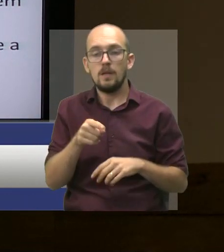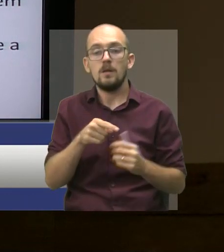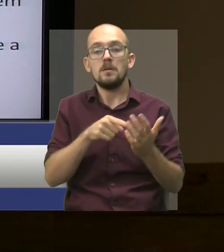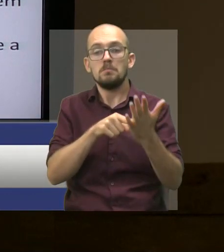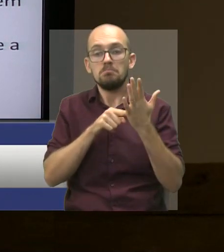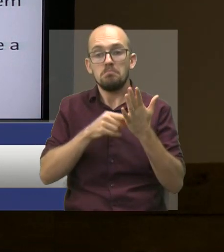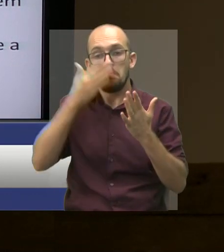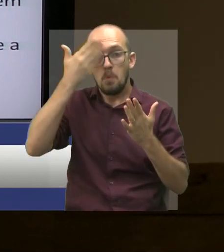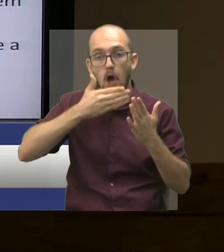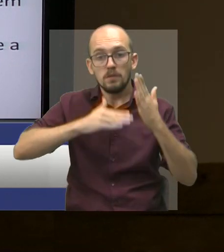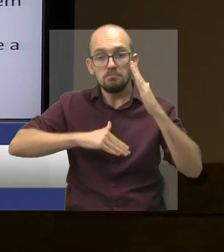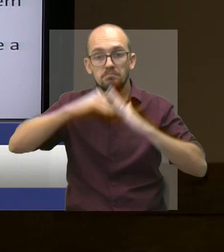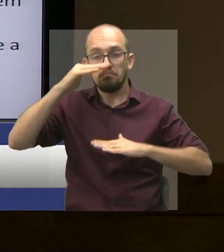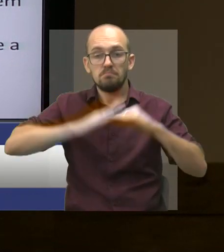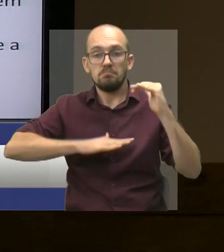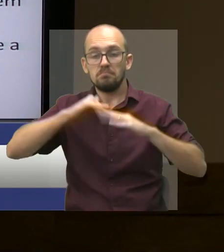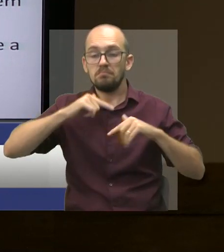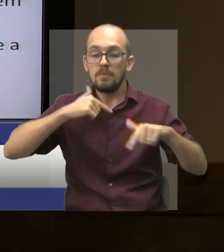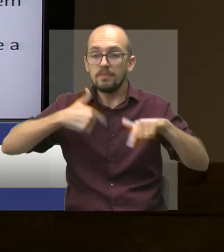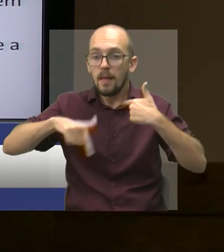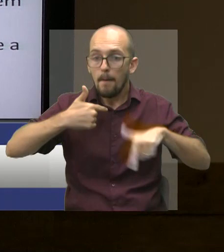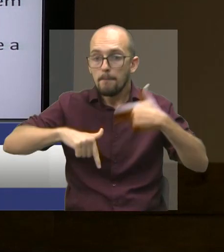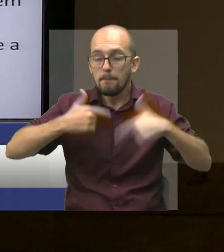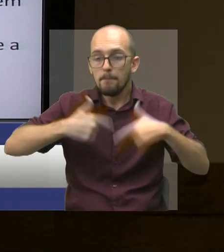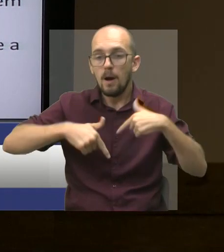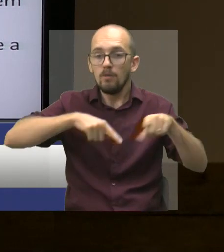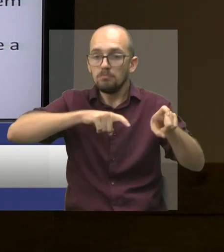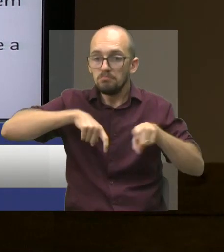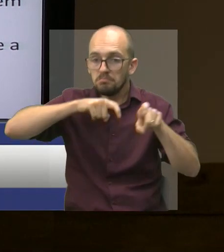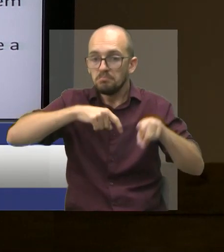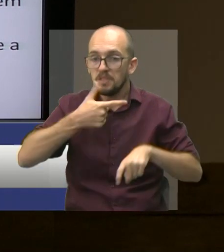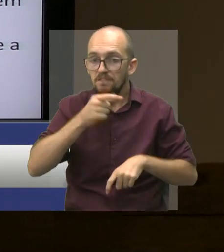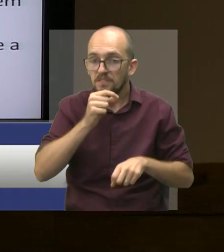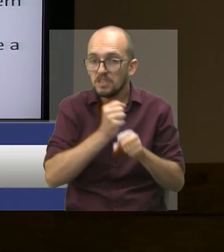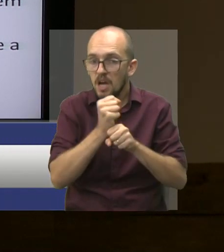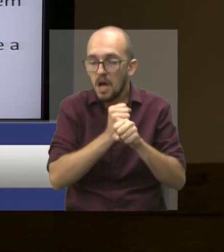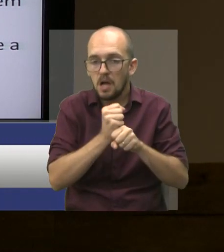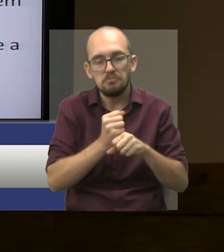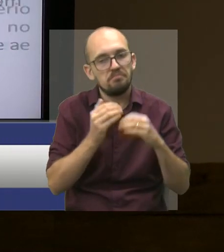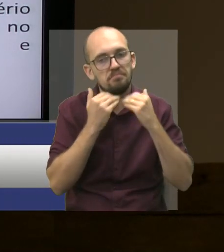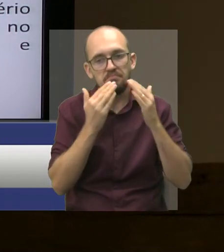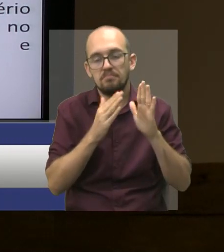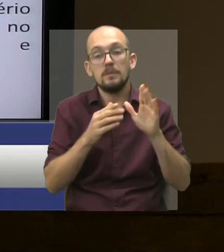de atividade rural por 20 anos, ou seja, tem que contribuir.